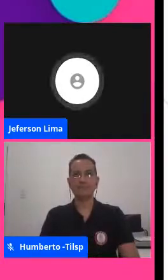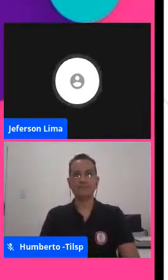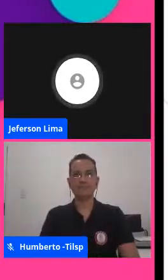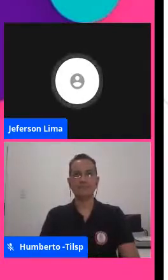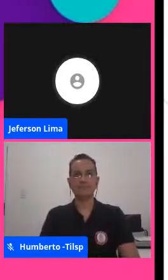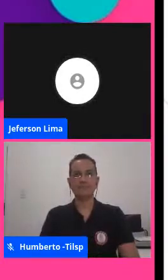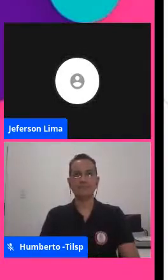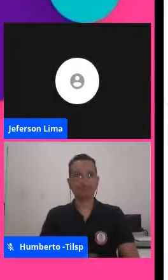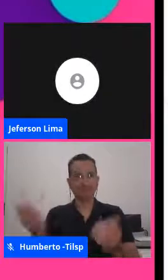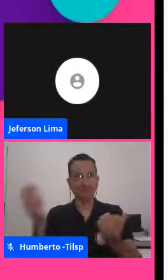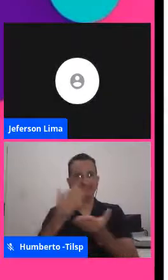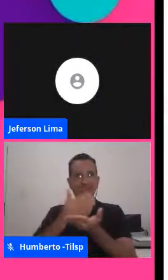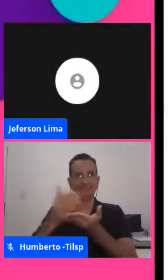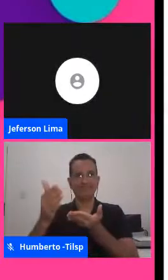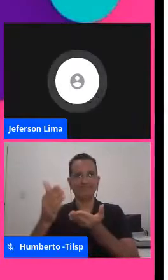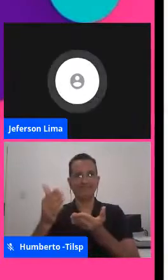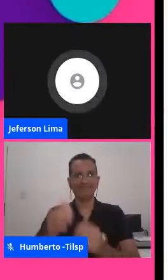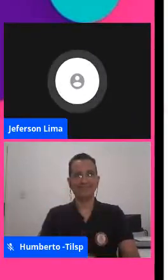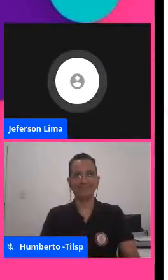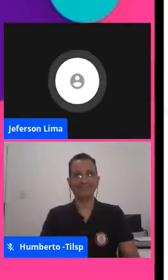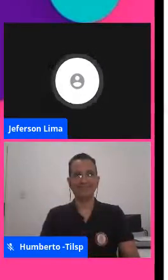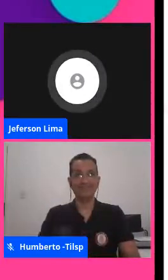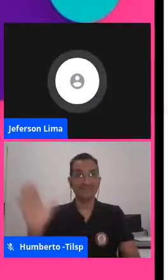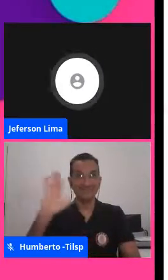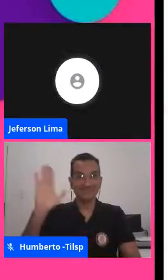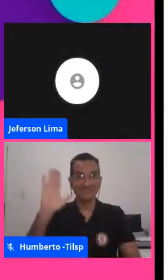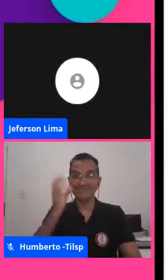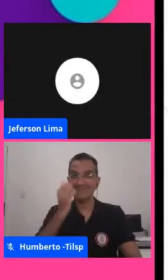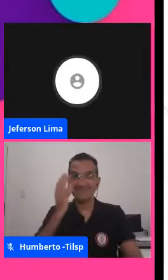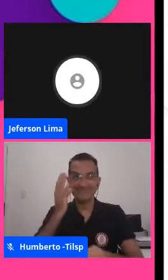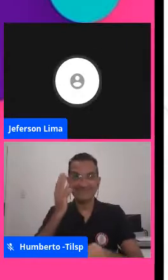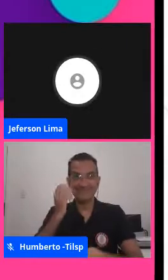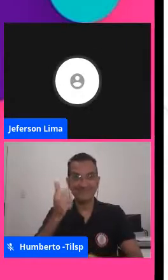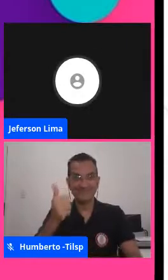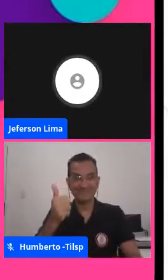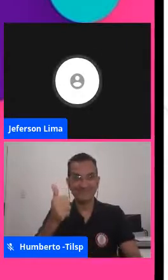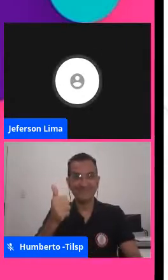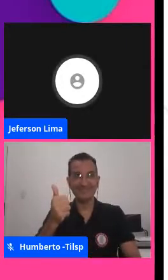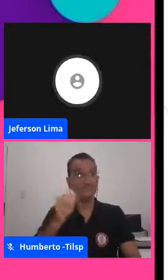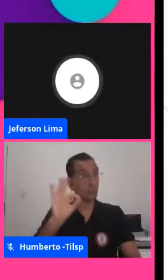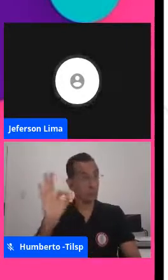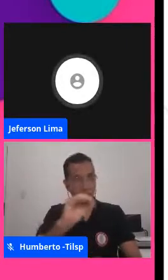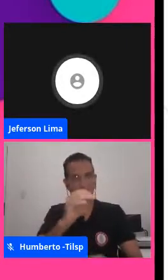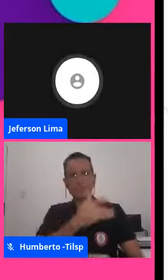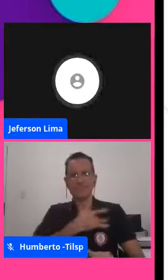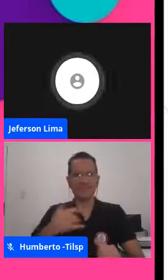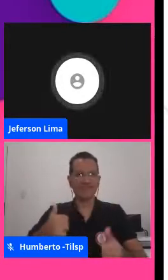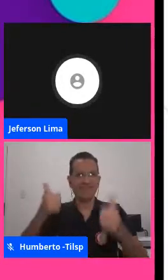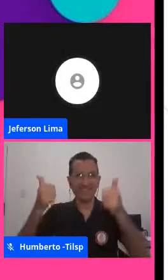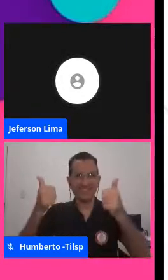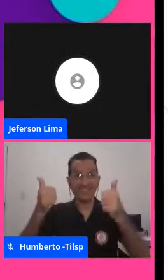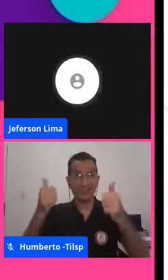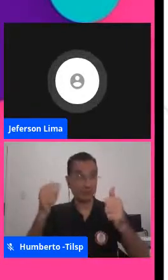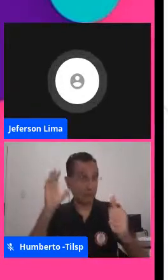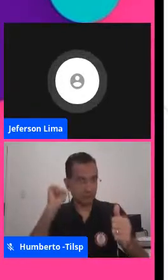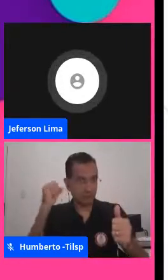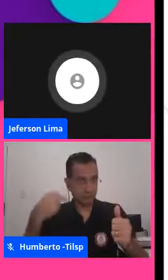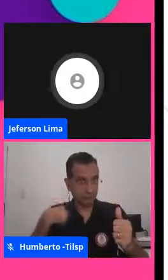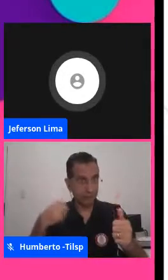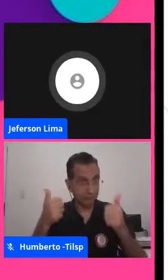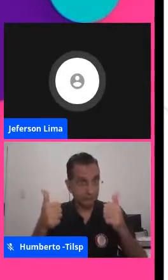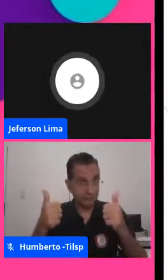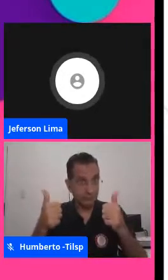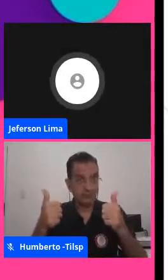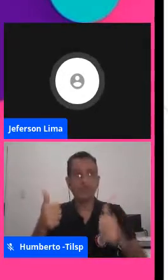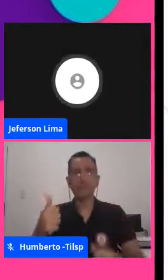E podemos começar. Olá, pessoal, tudo bem? Espero que esteja todo mundo bem aí, todo mundo conseguindo me escutar bem.